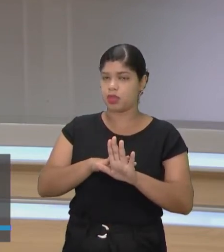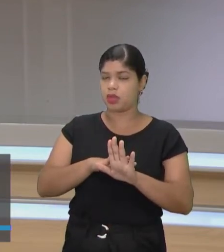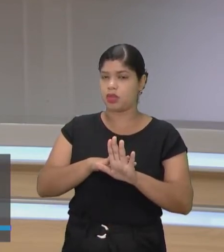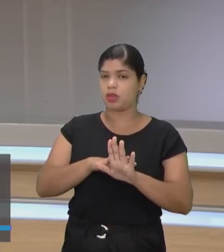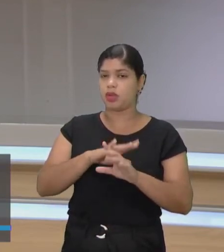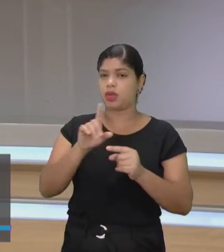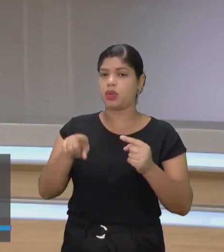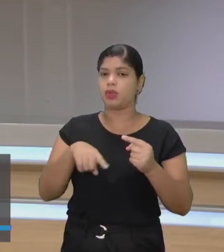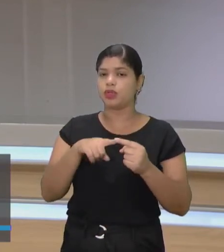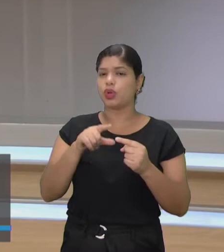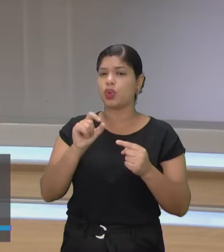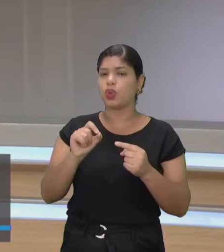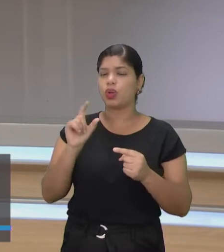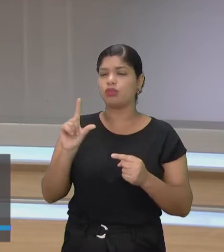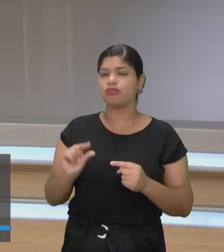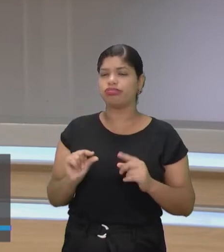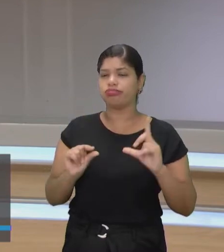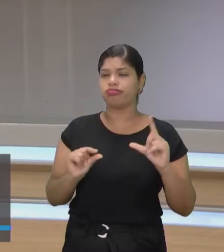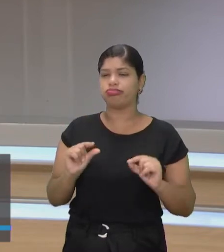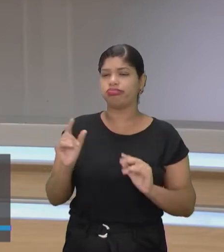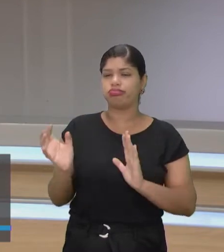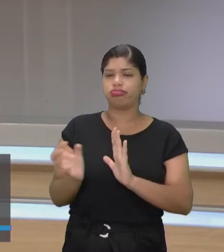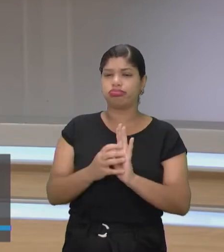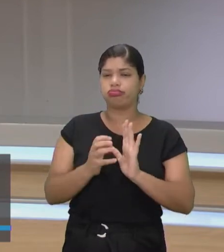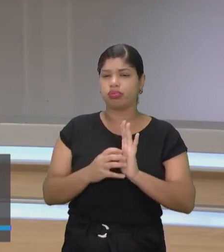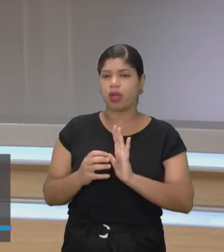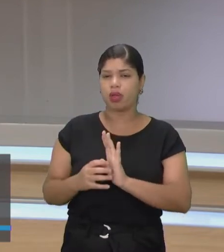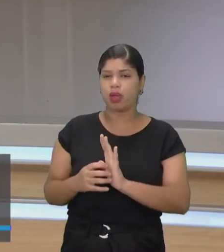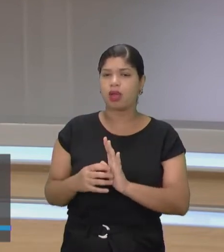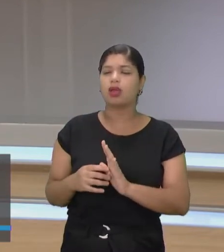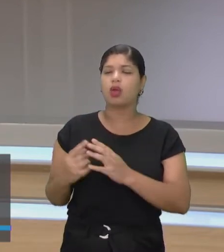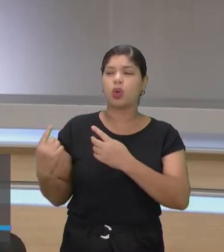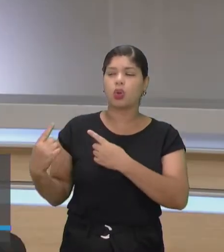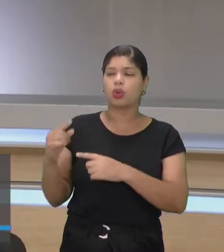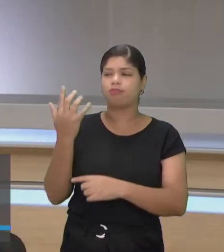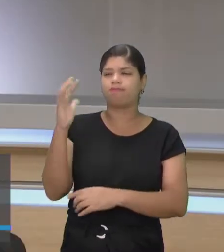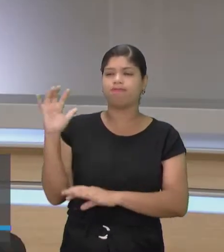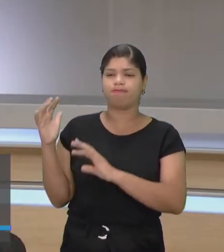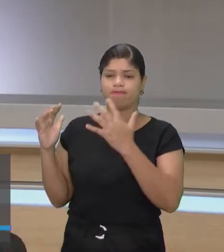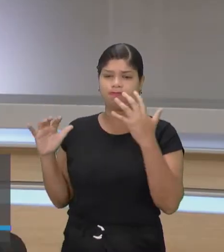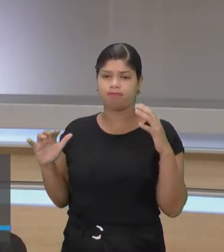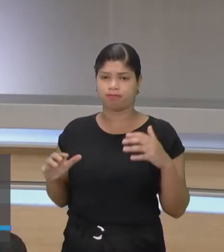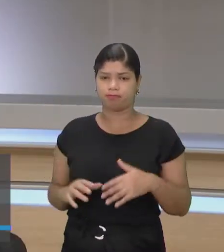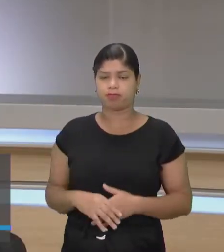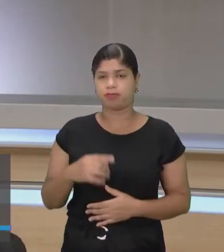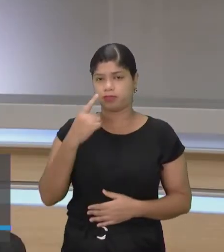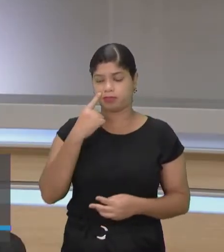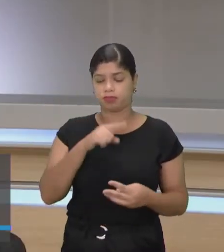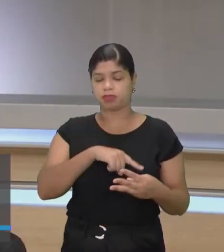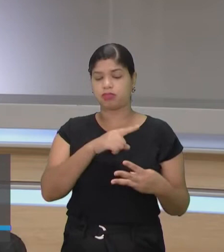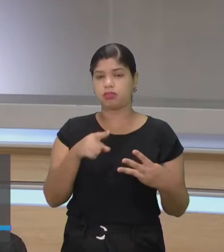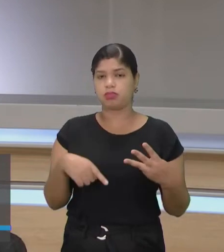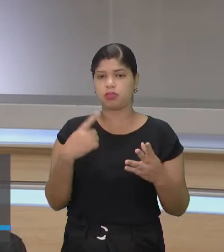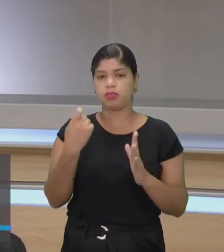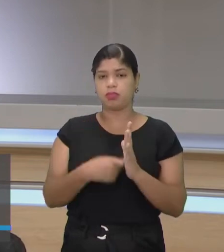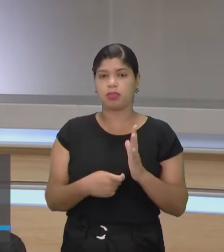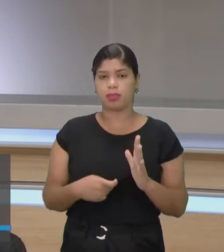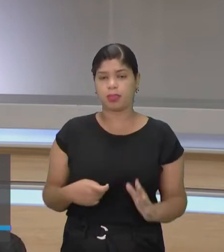viabilizando, diminuindo cada vez mais os impactos que o ambiente vai ter com isso. Então, ó, dessas 3 taxas, né,